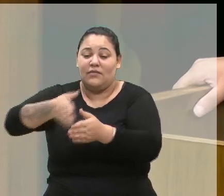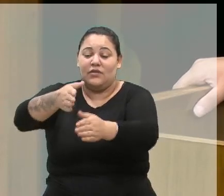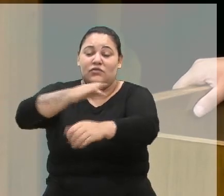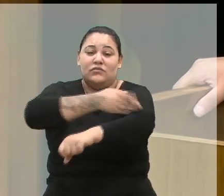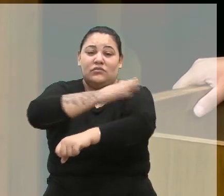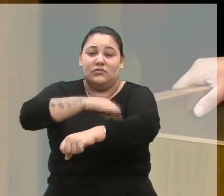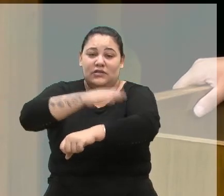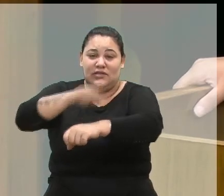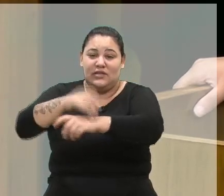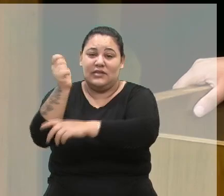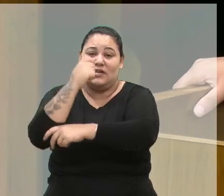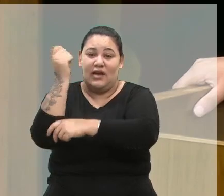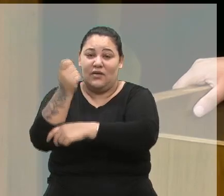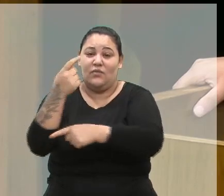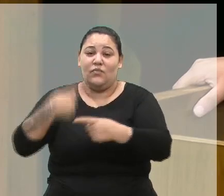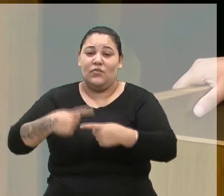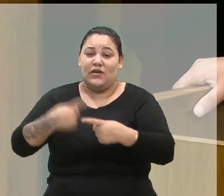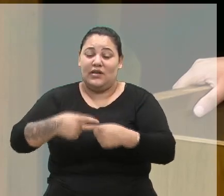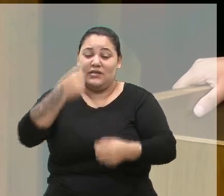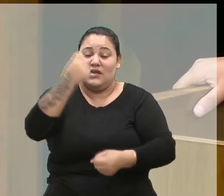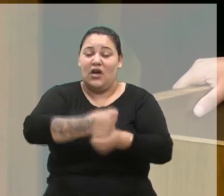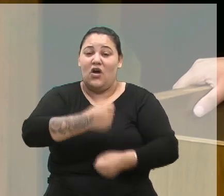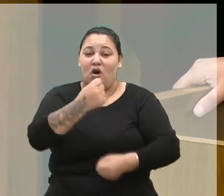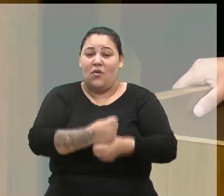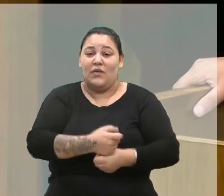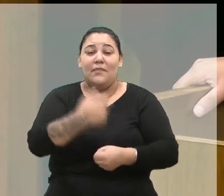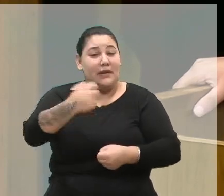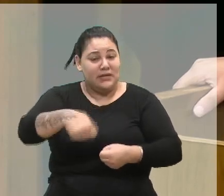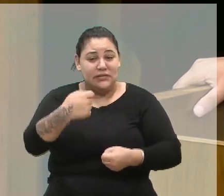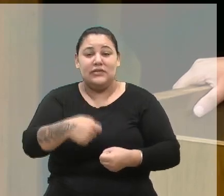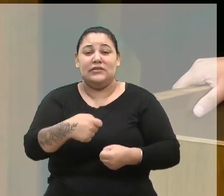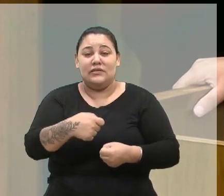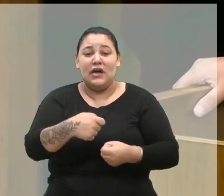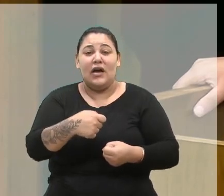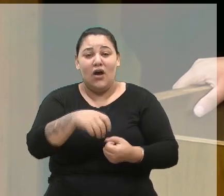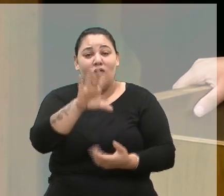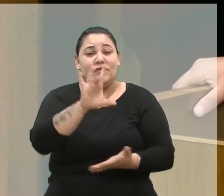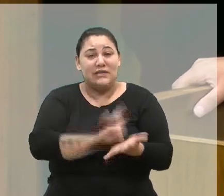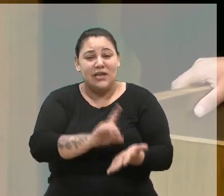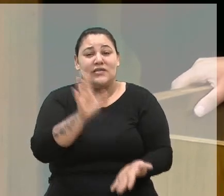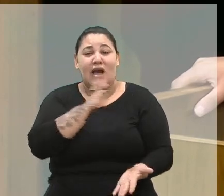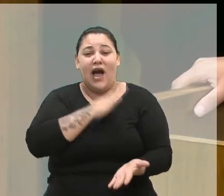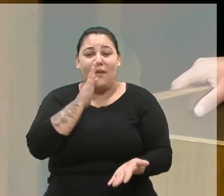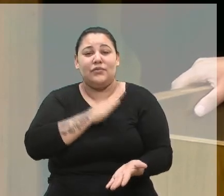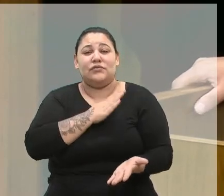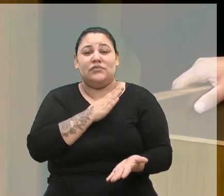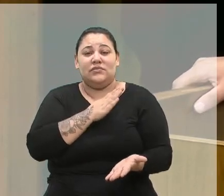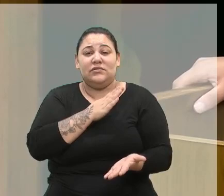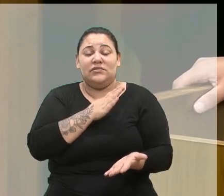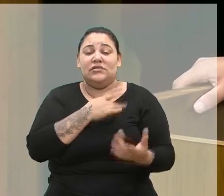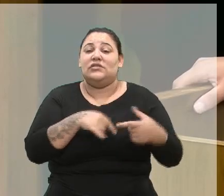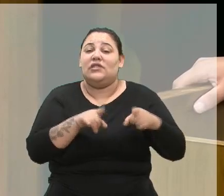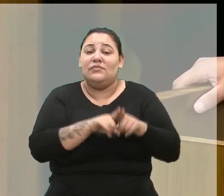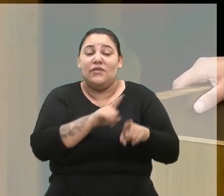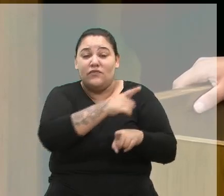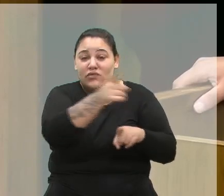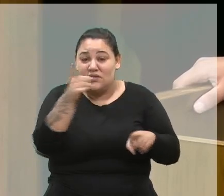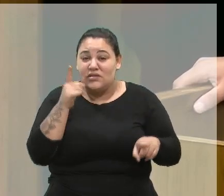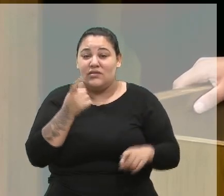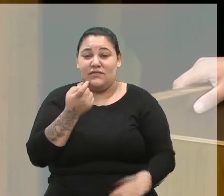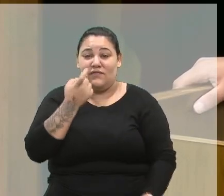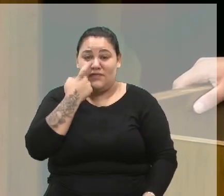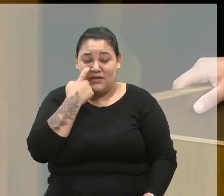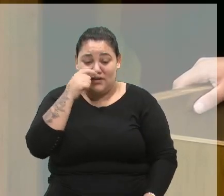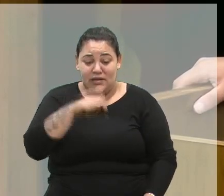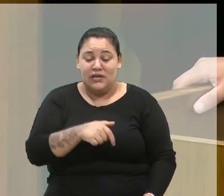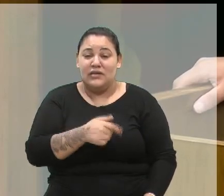que essas obras elas saiam do papel o quanto antes e para que a gente veja que esse